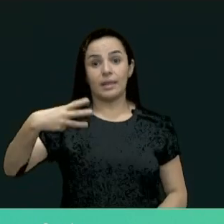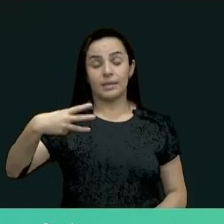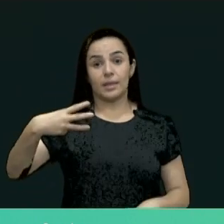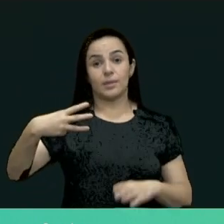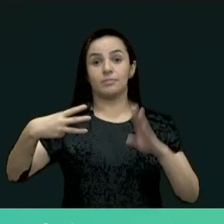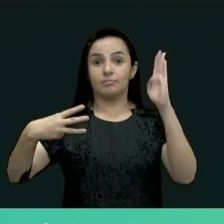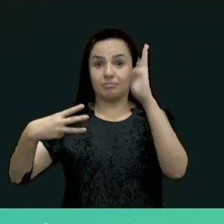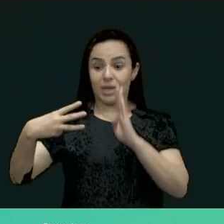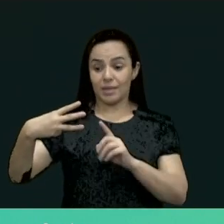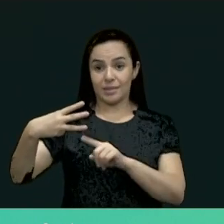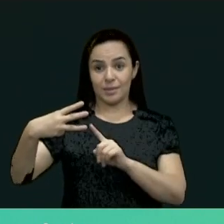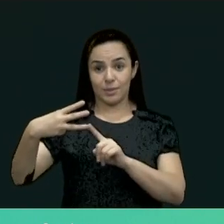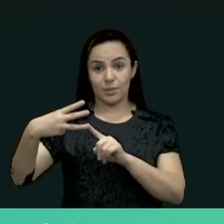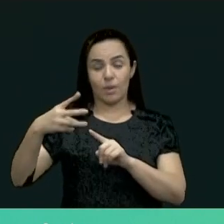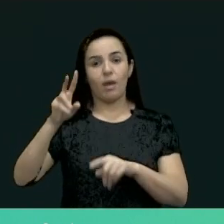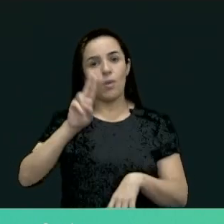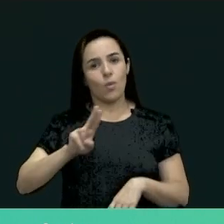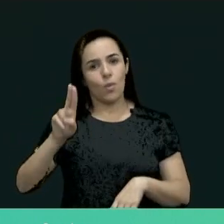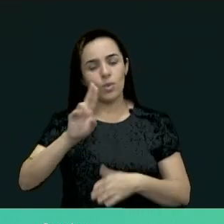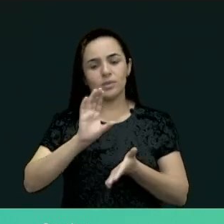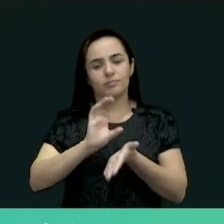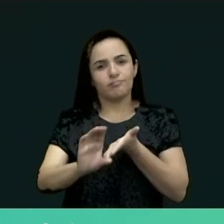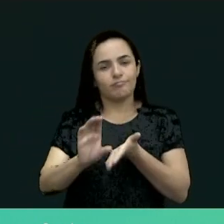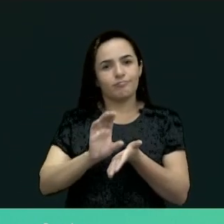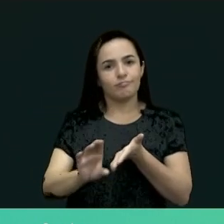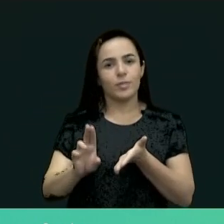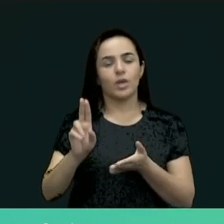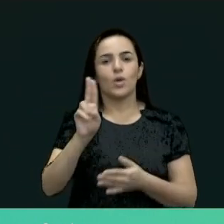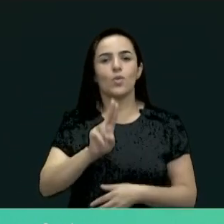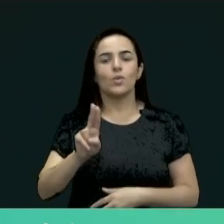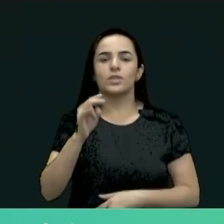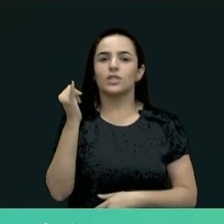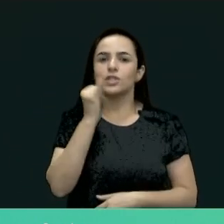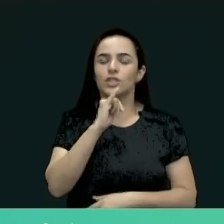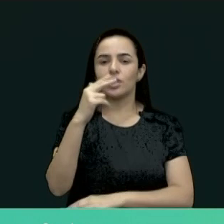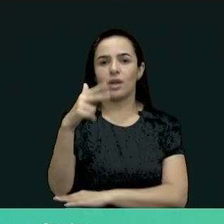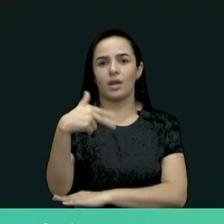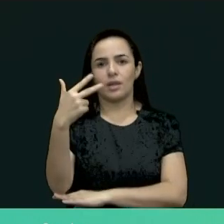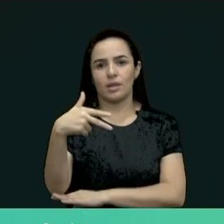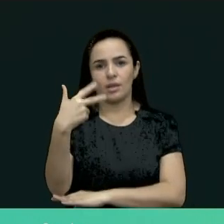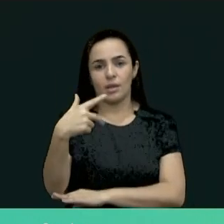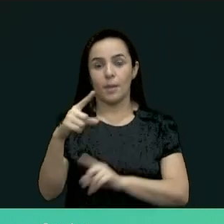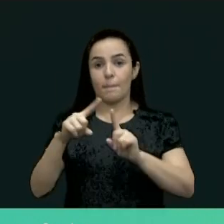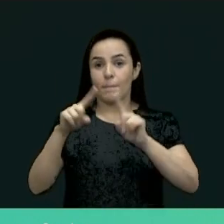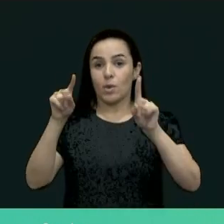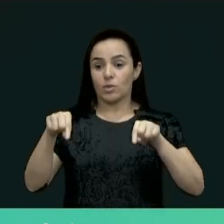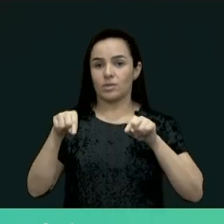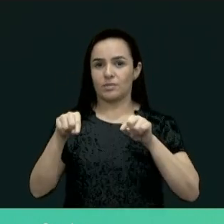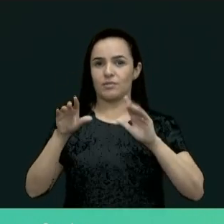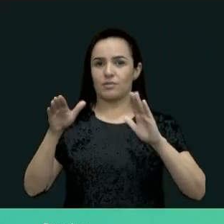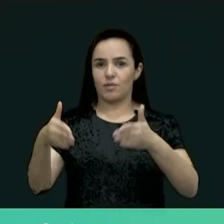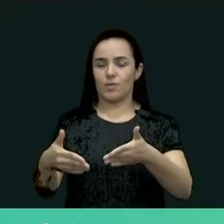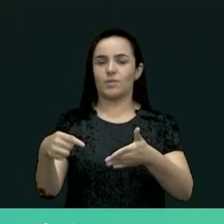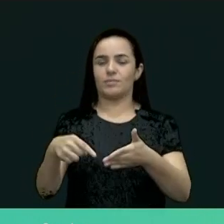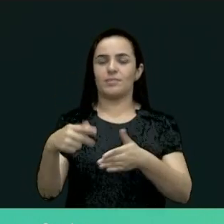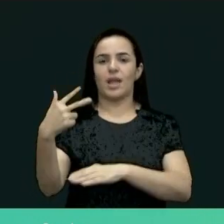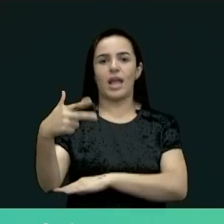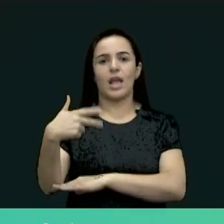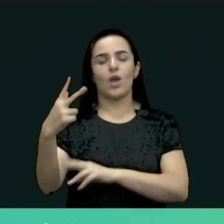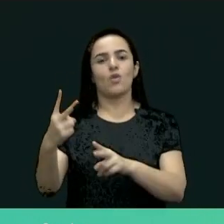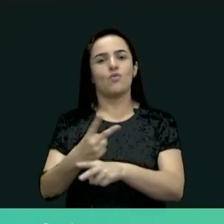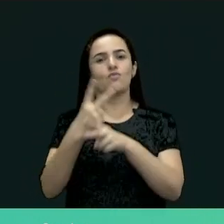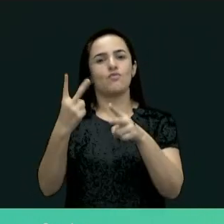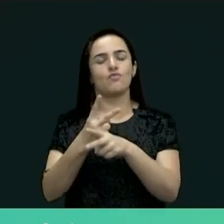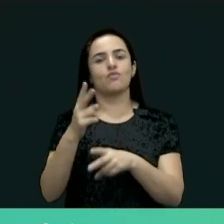investiu em energia eólica no mundo. E eu estou falando ainda só de projetos eólicos onshore, porque nós estamos